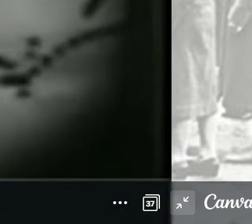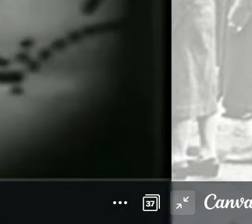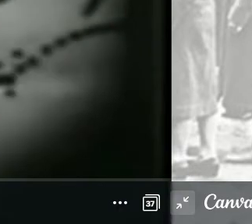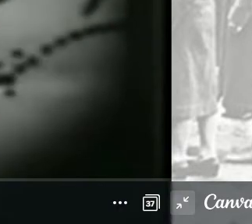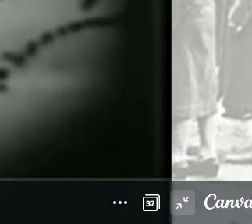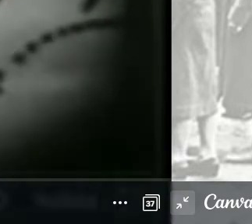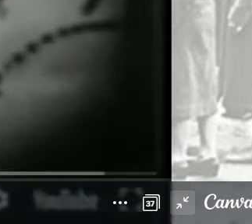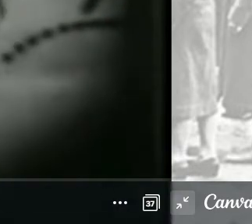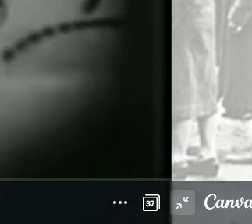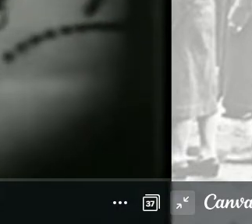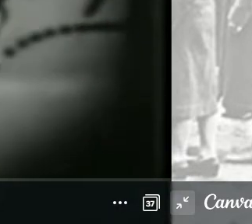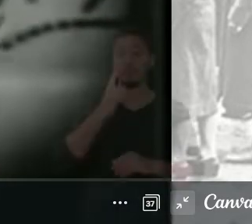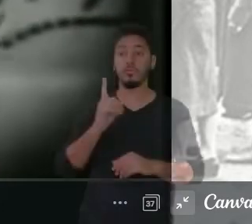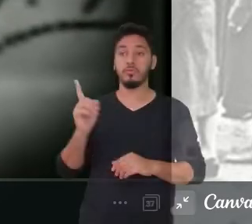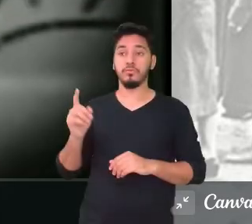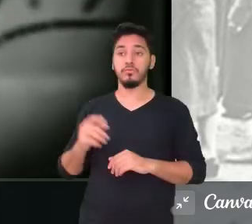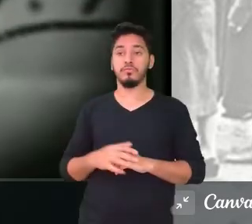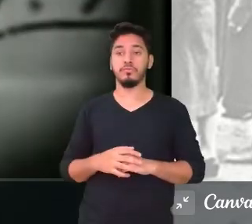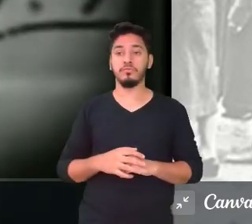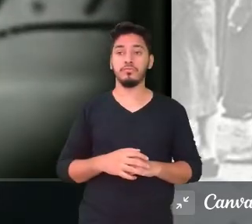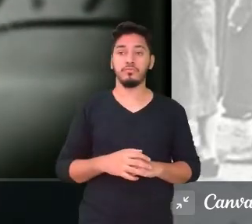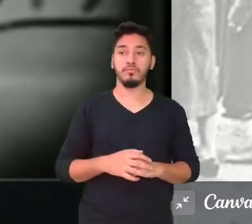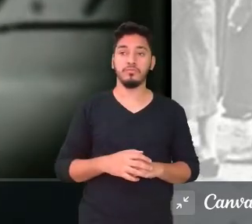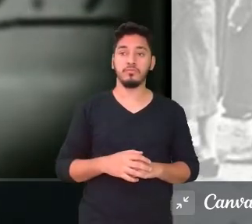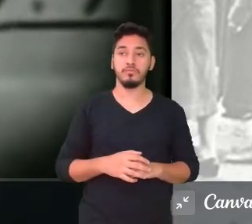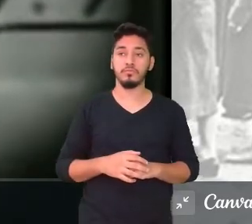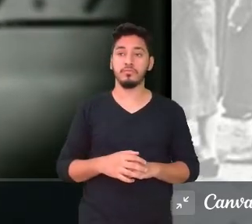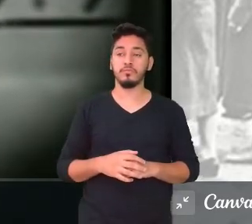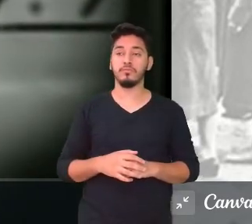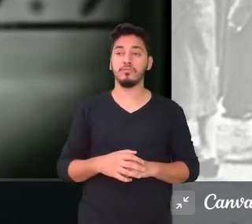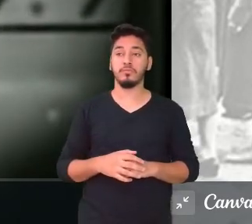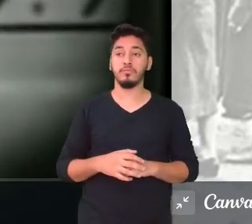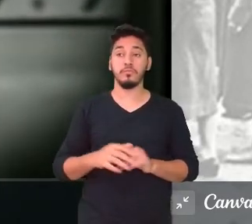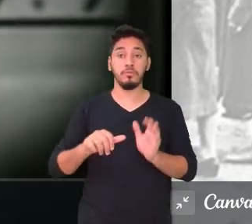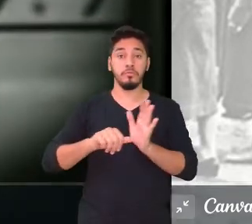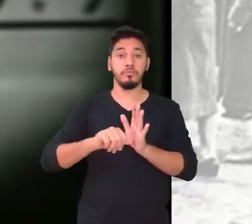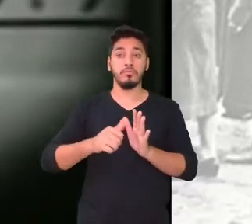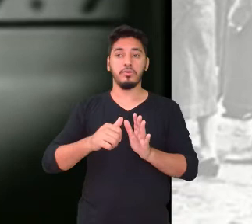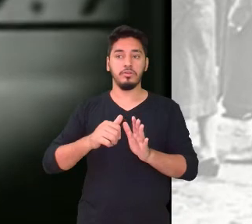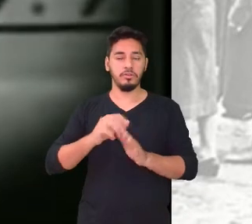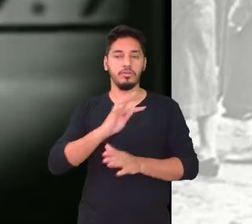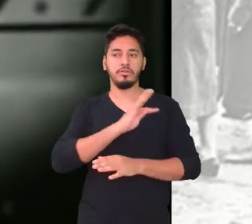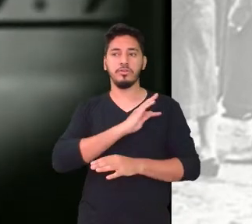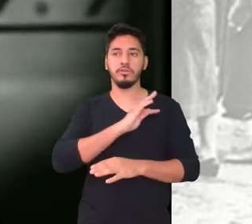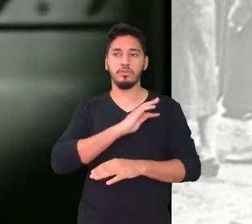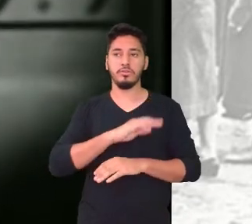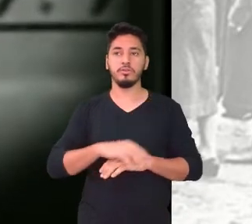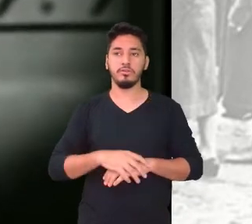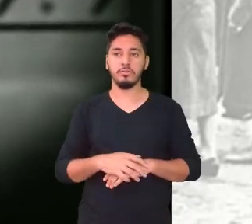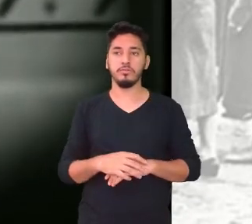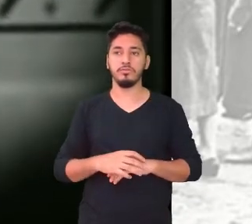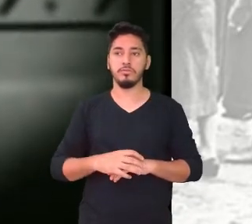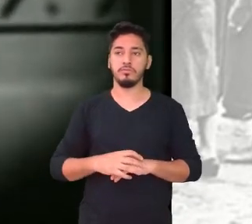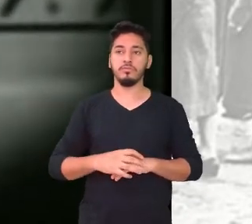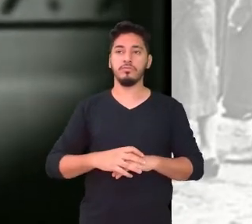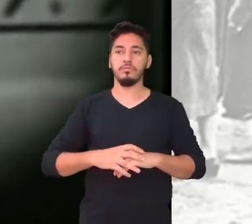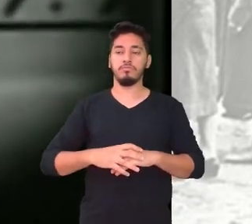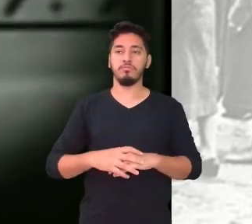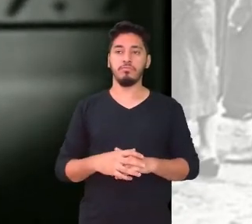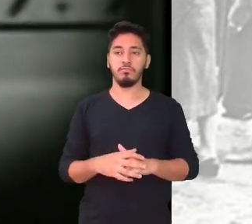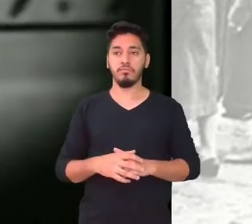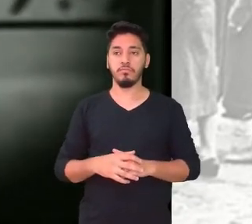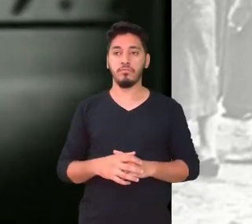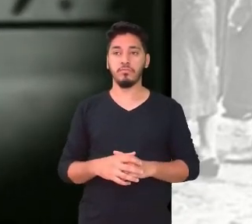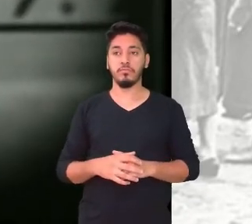Então, observa aqui, ó. Essa primeira técnica aqui, ó, A divisão Panzer isso, de tanques. ao